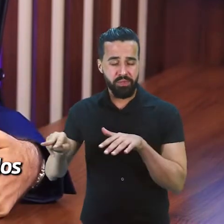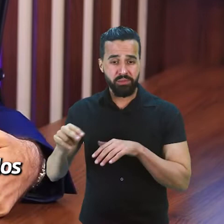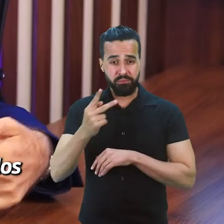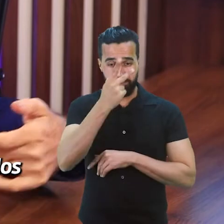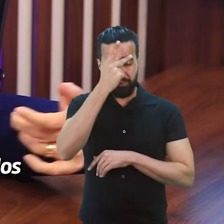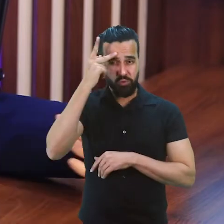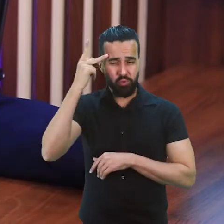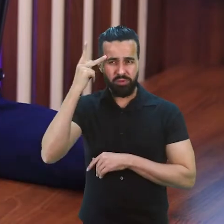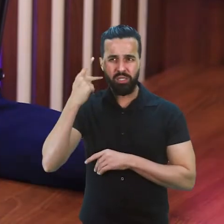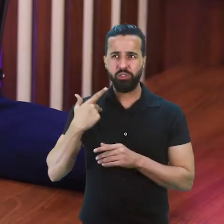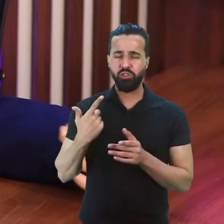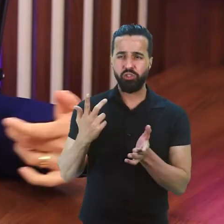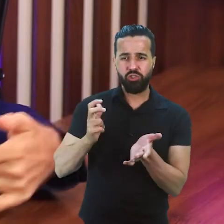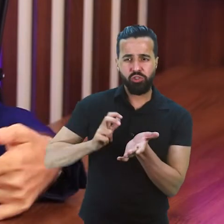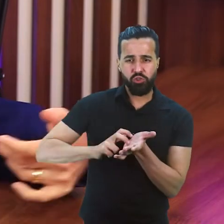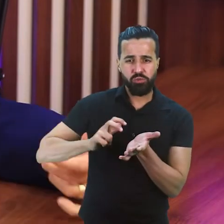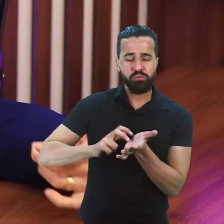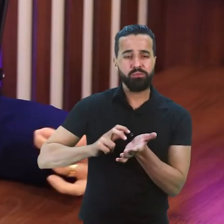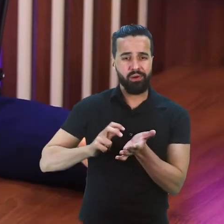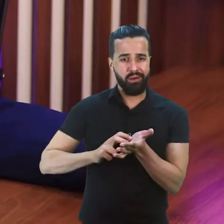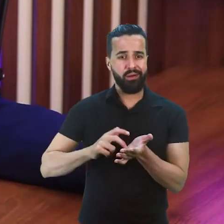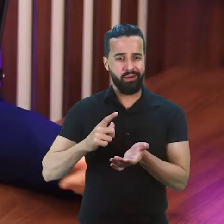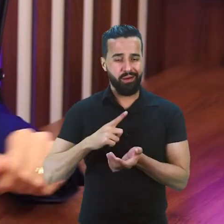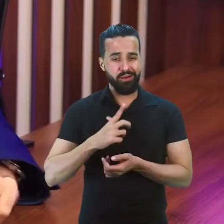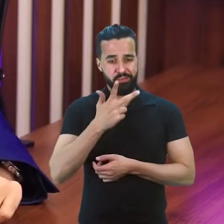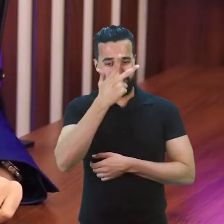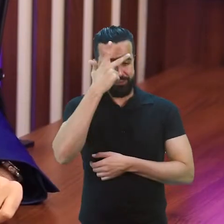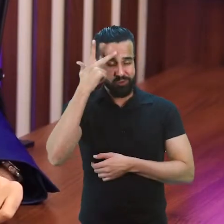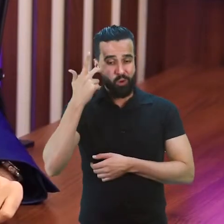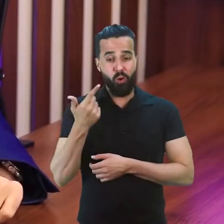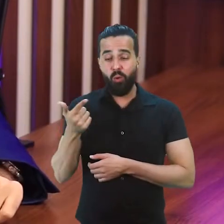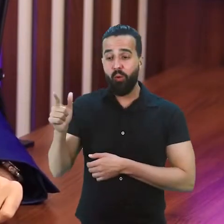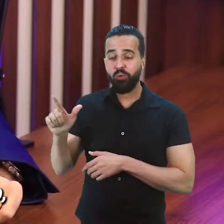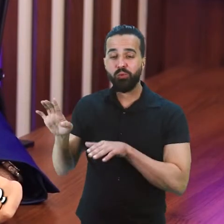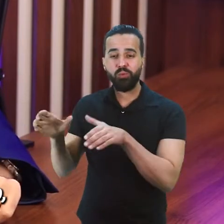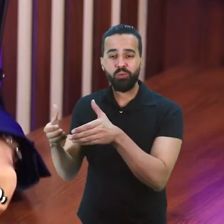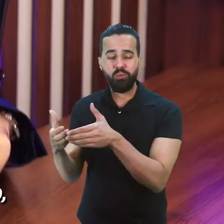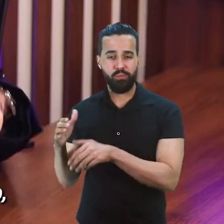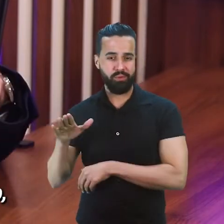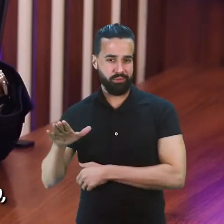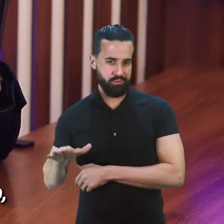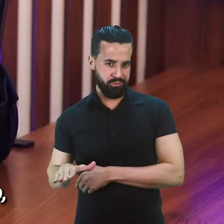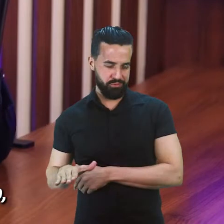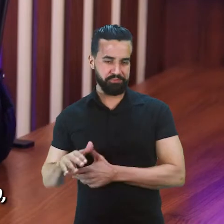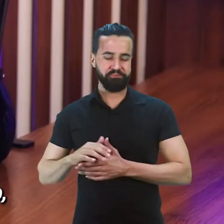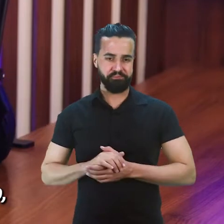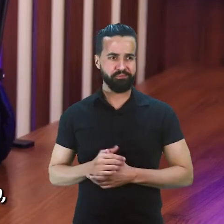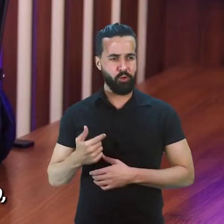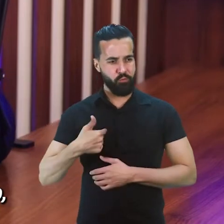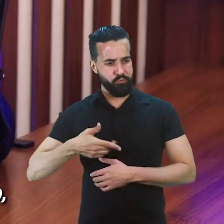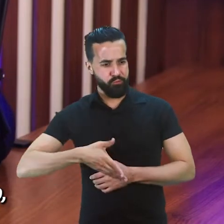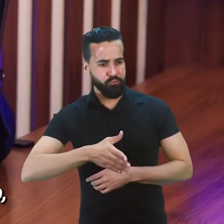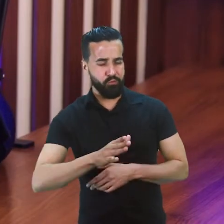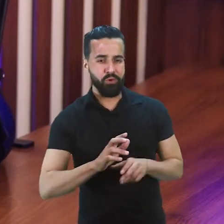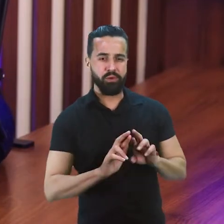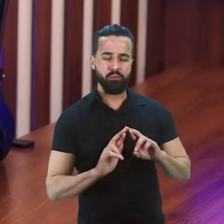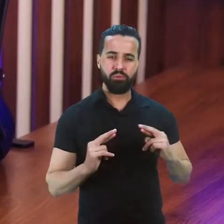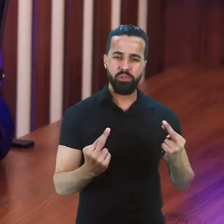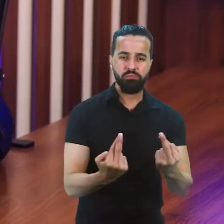era no período da manhã, o pessoal do ambulatório era à tarde. E eu fui numa dessas reuniões,